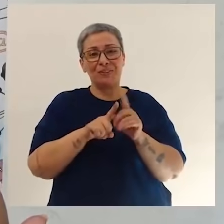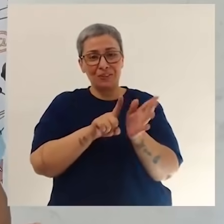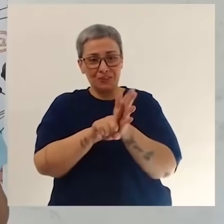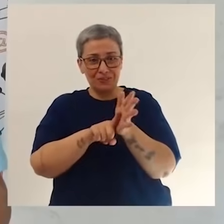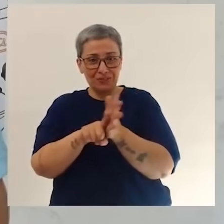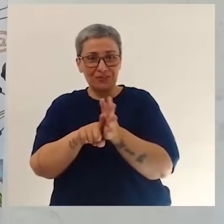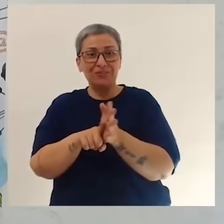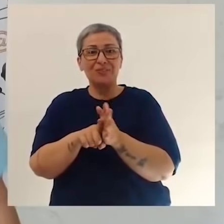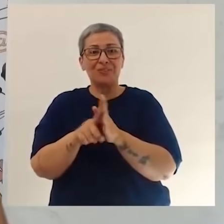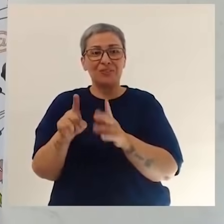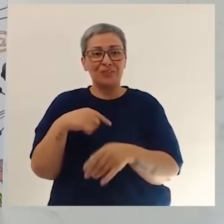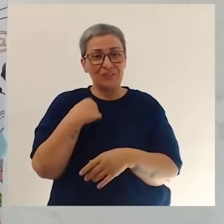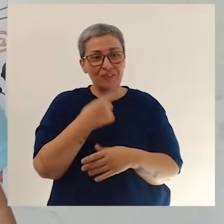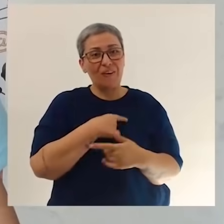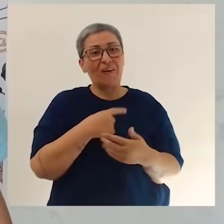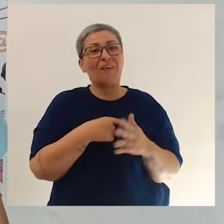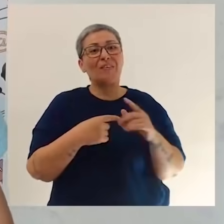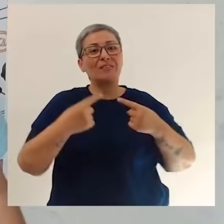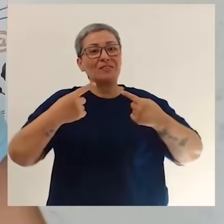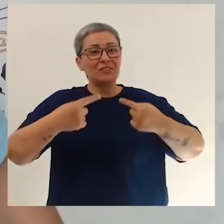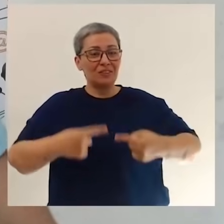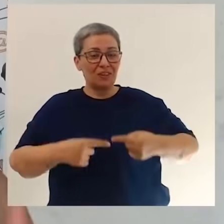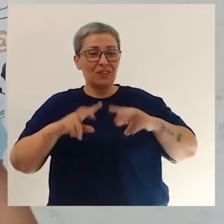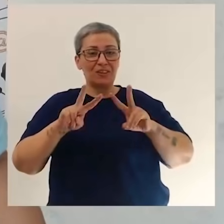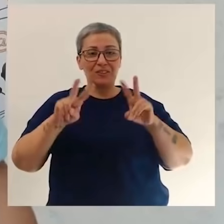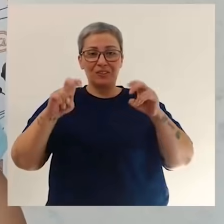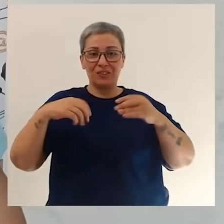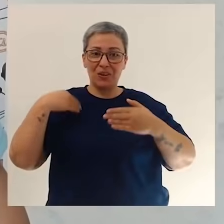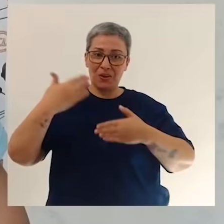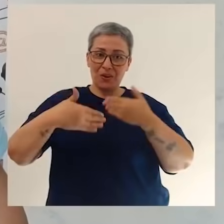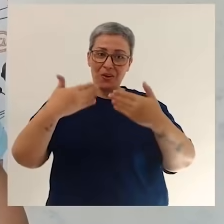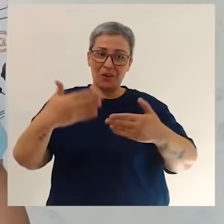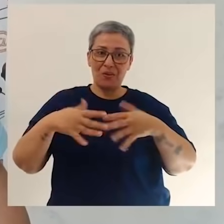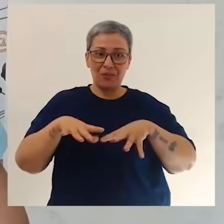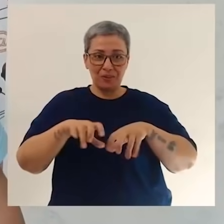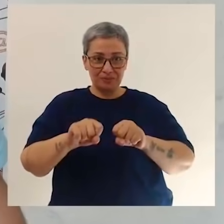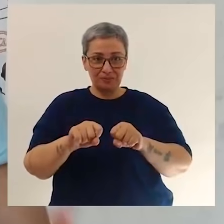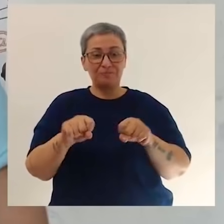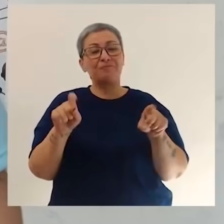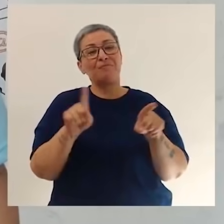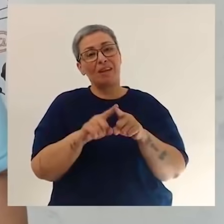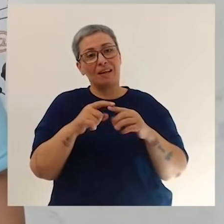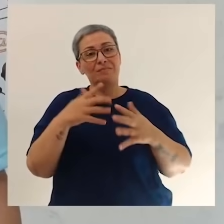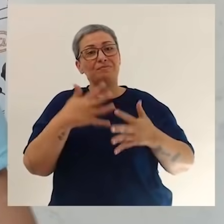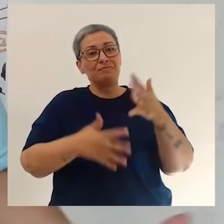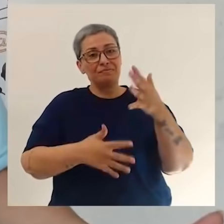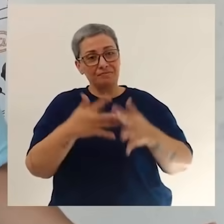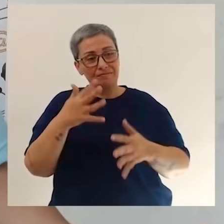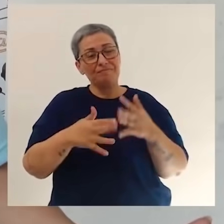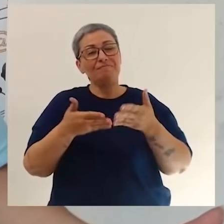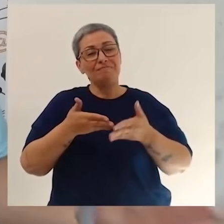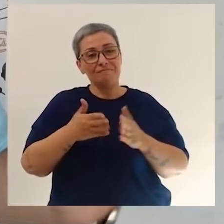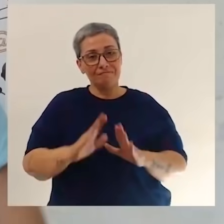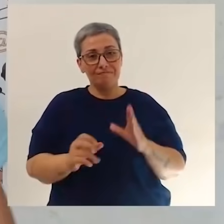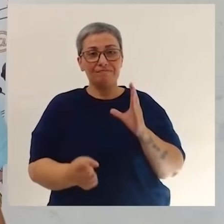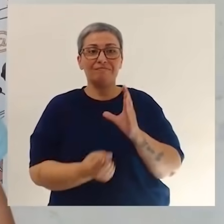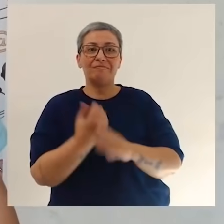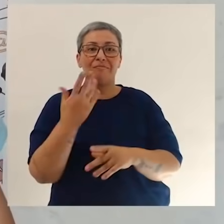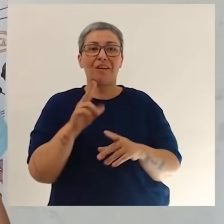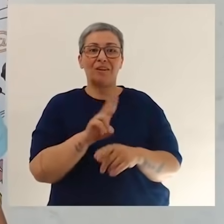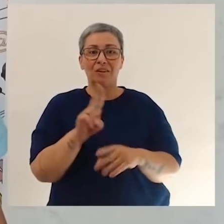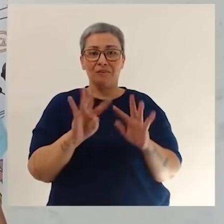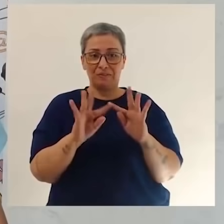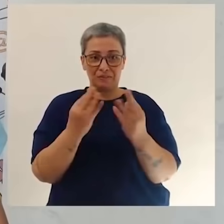tivessem investigado no nosso desafio aí sobre esse processo de colonização, que interfere na origem do